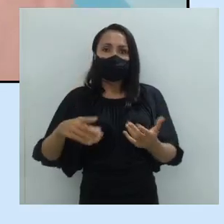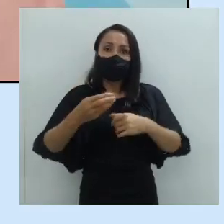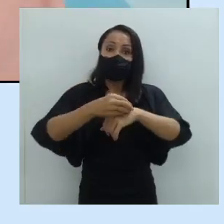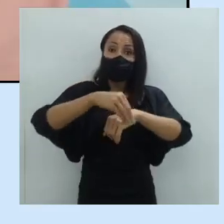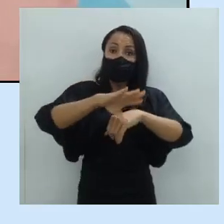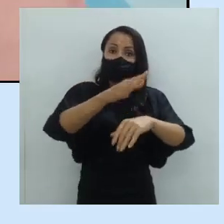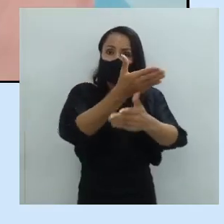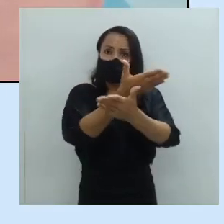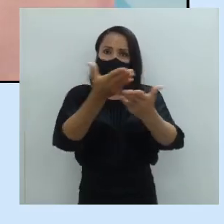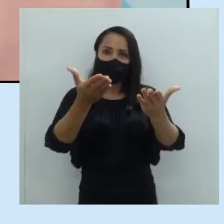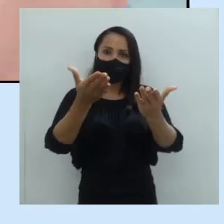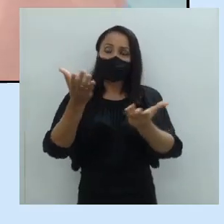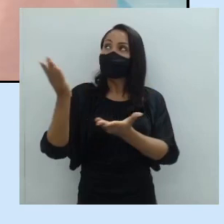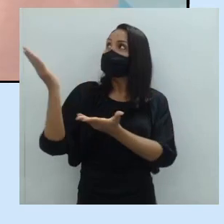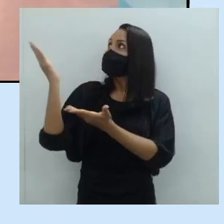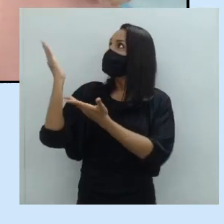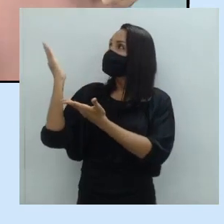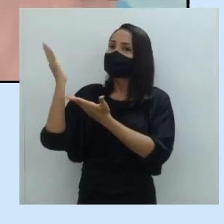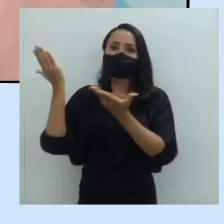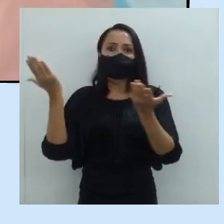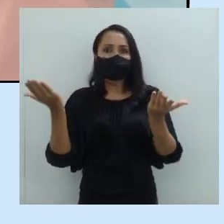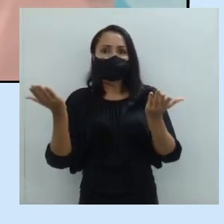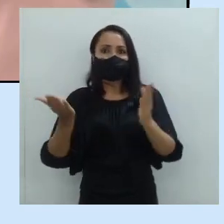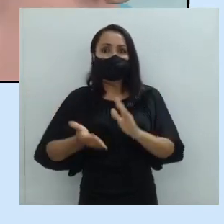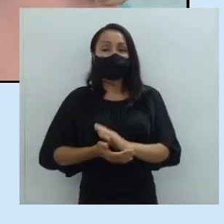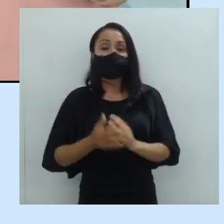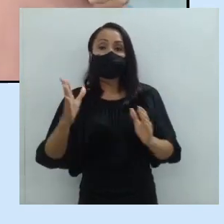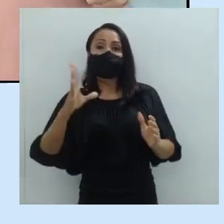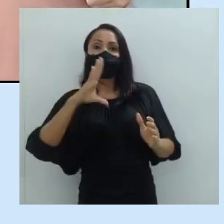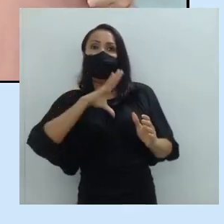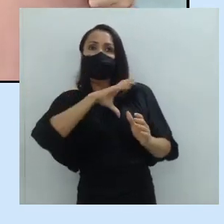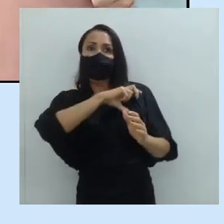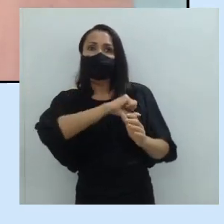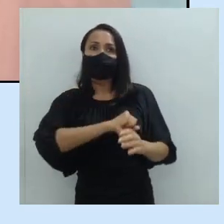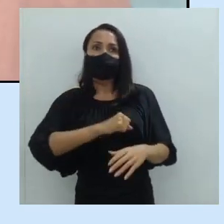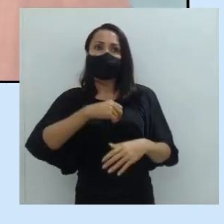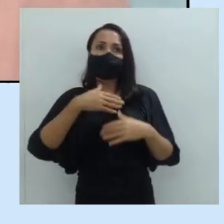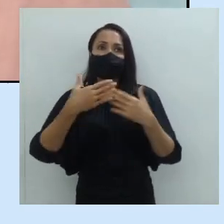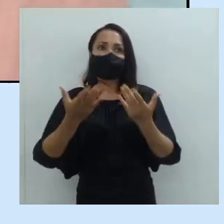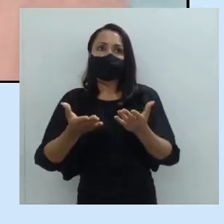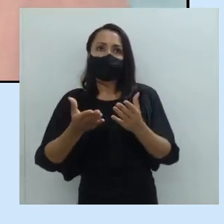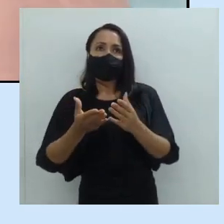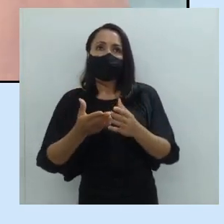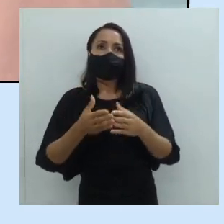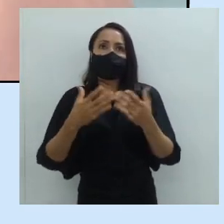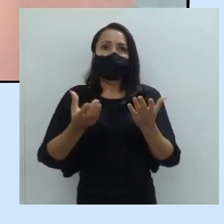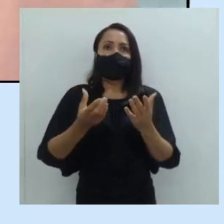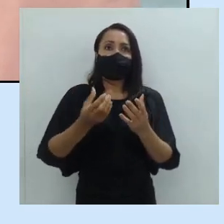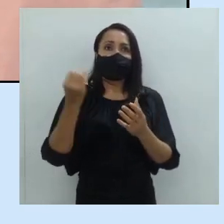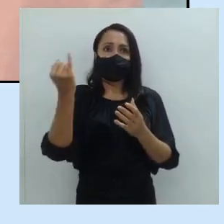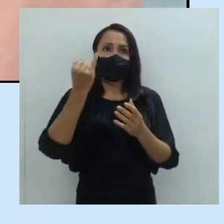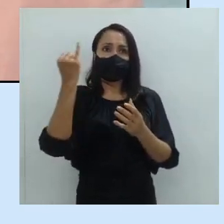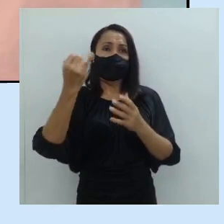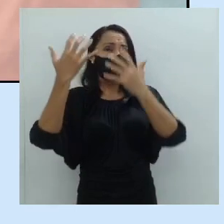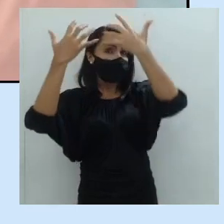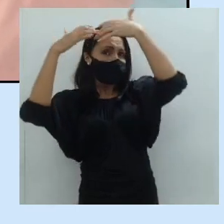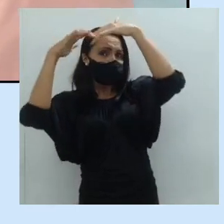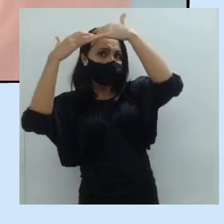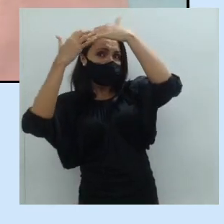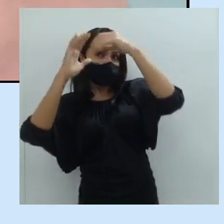vocês na tela a seguinte reflexão: o amor é uma fonte inesgotável de